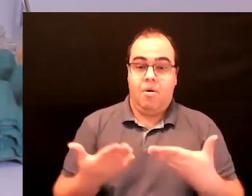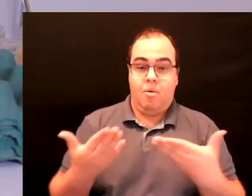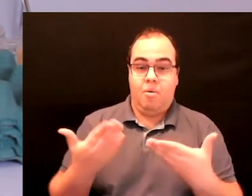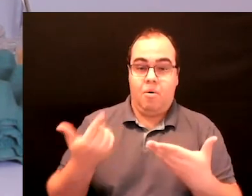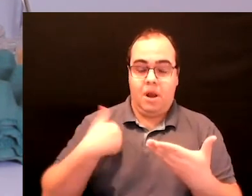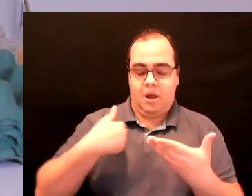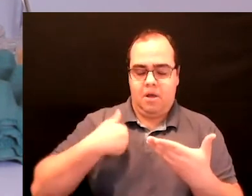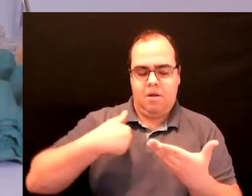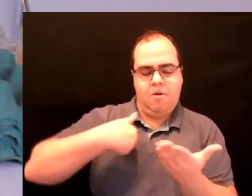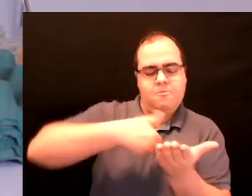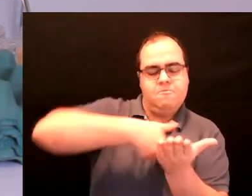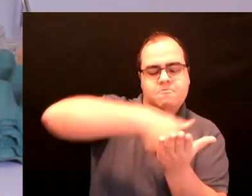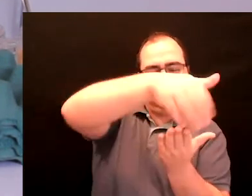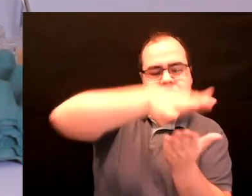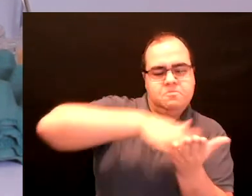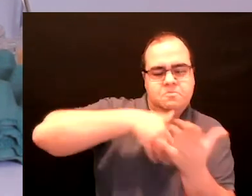vou